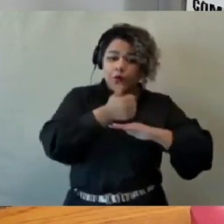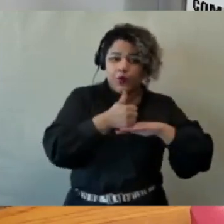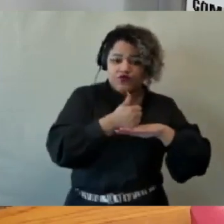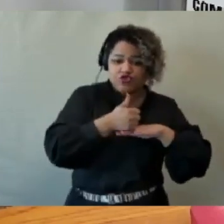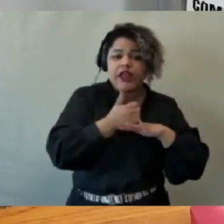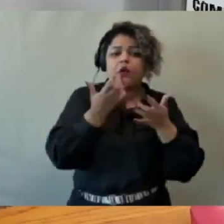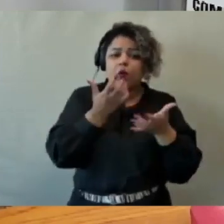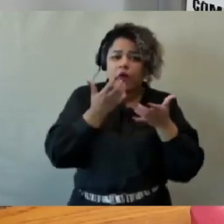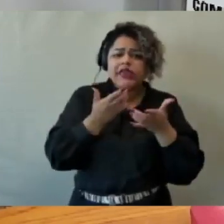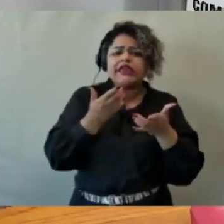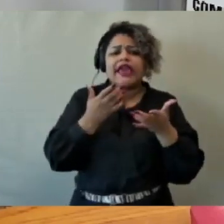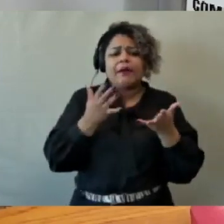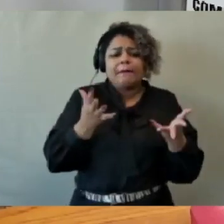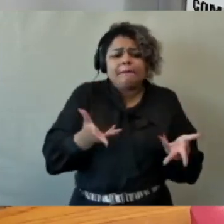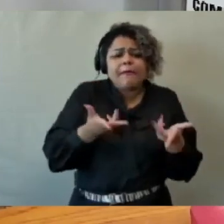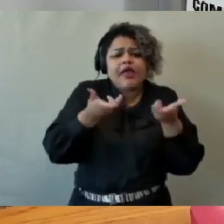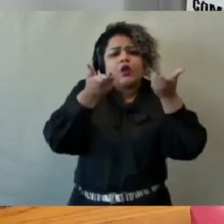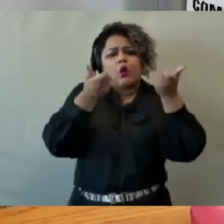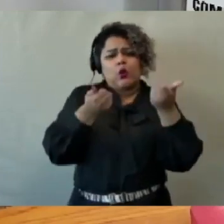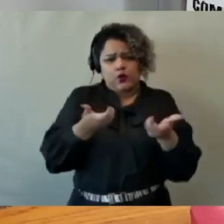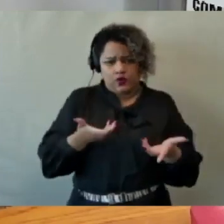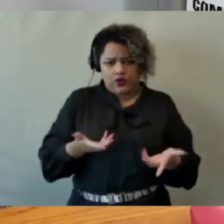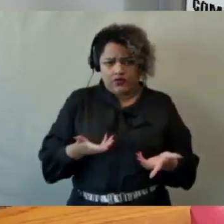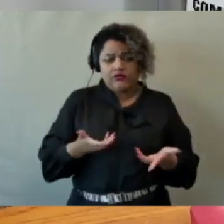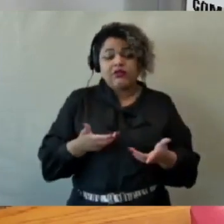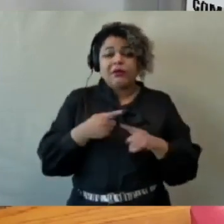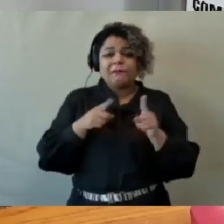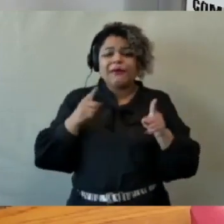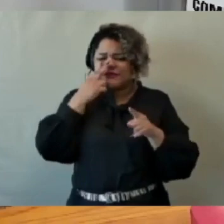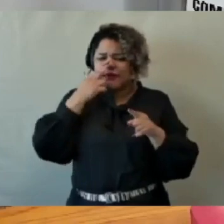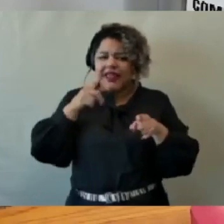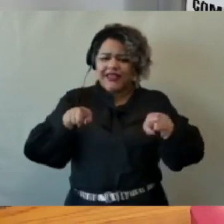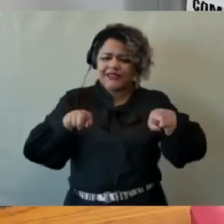qualificação, mas tá uma corrida desigual,